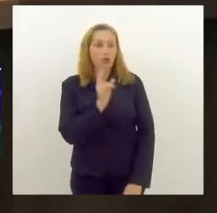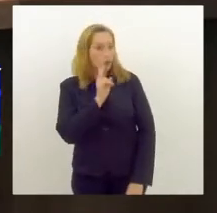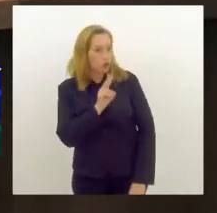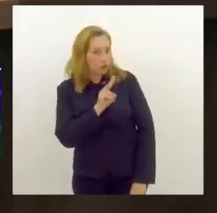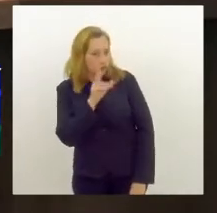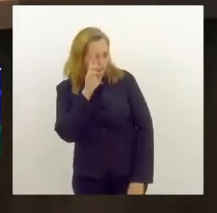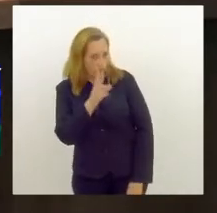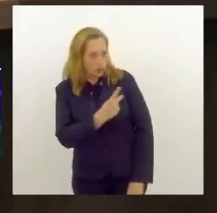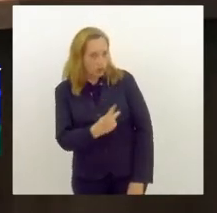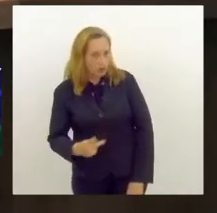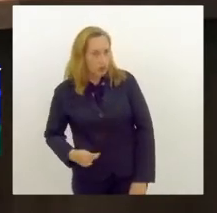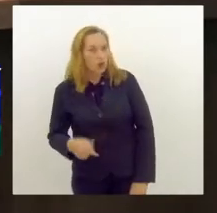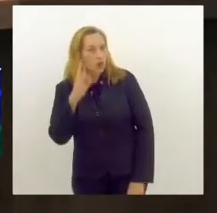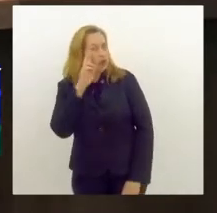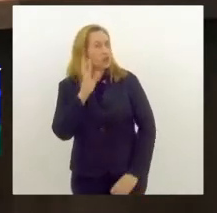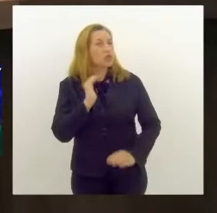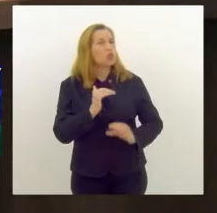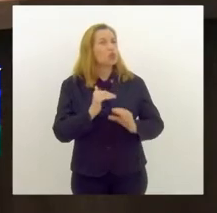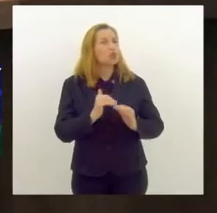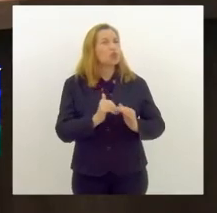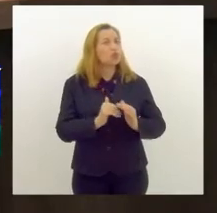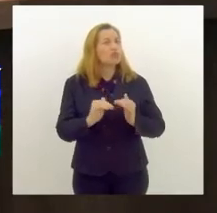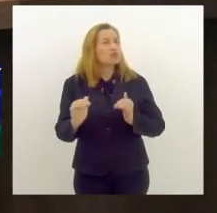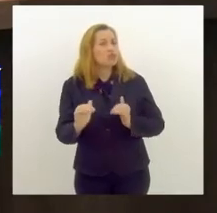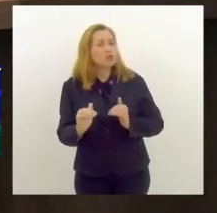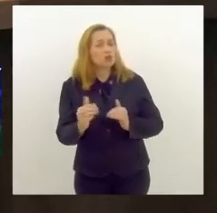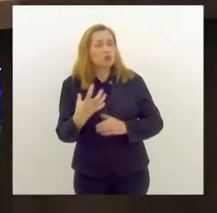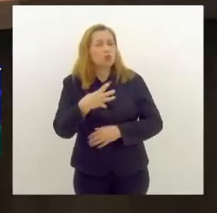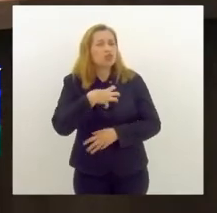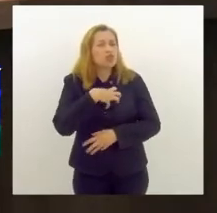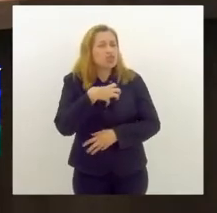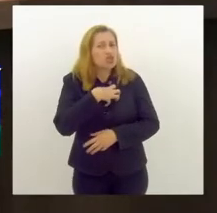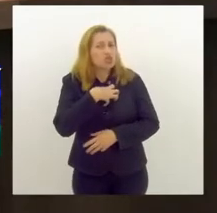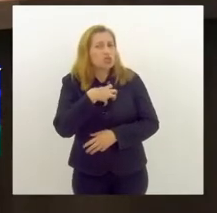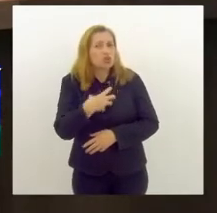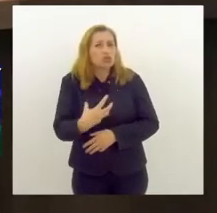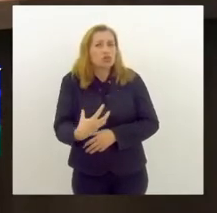presidente? Obrigado. O senhor encaminhou no sentido